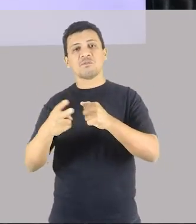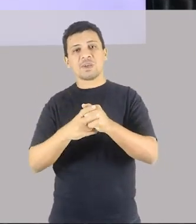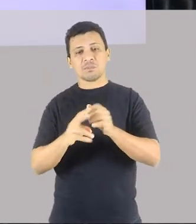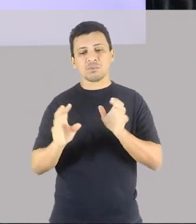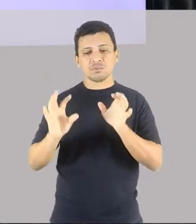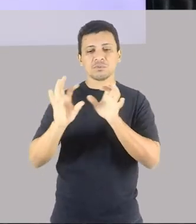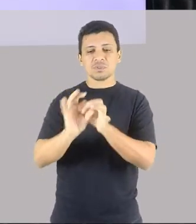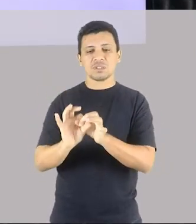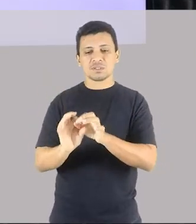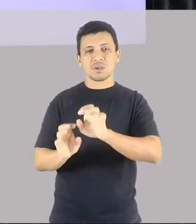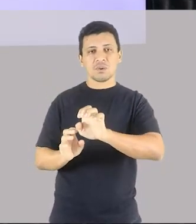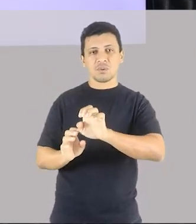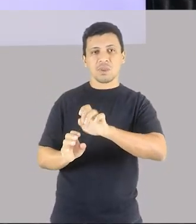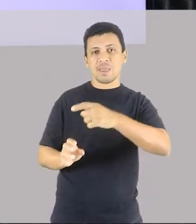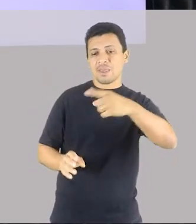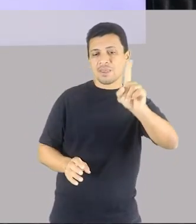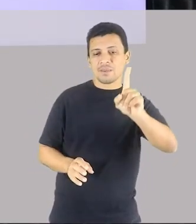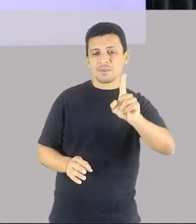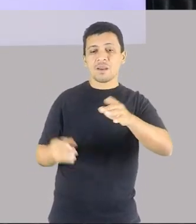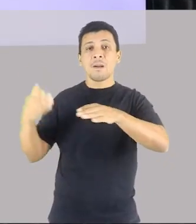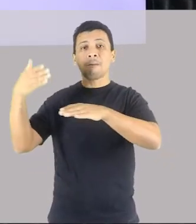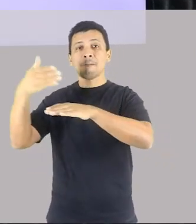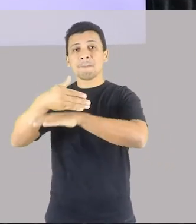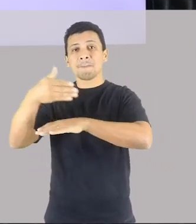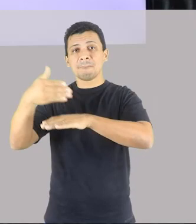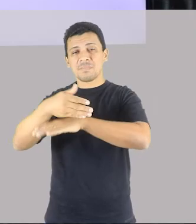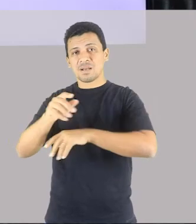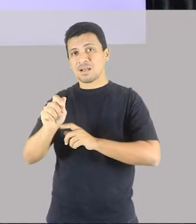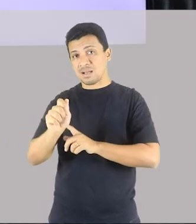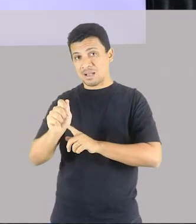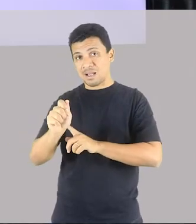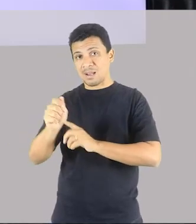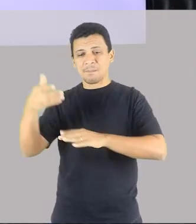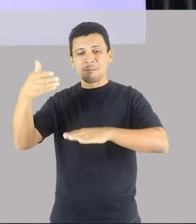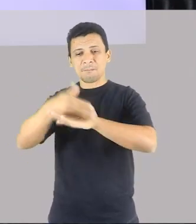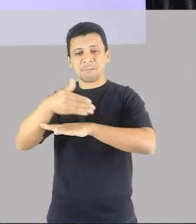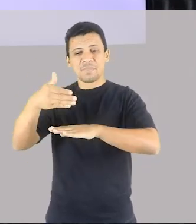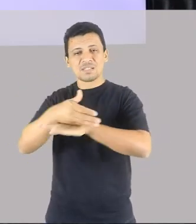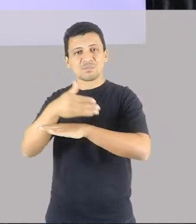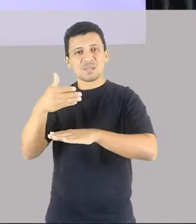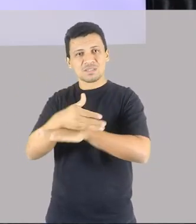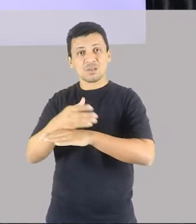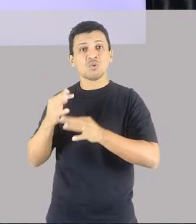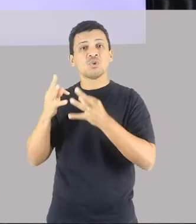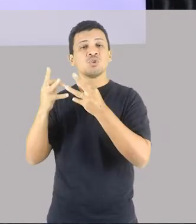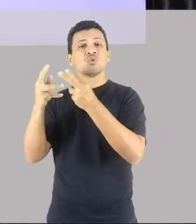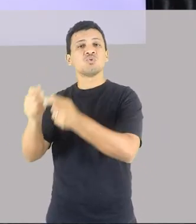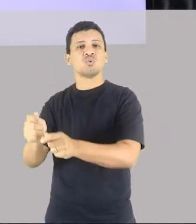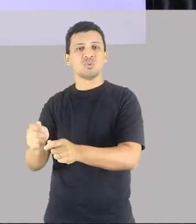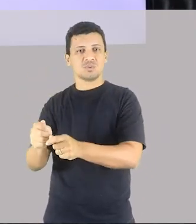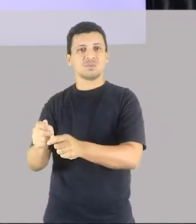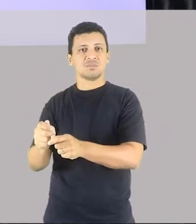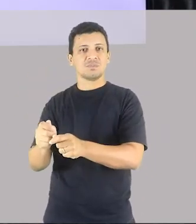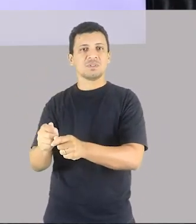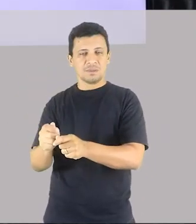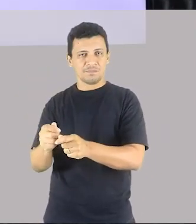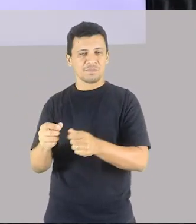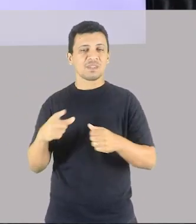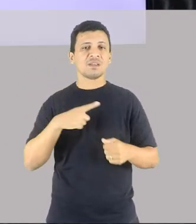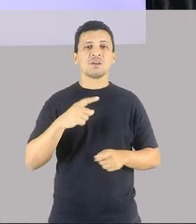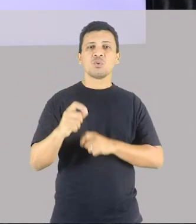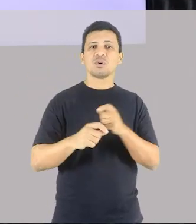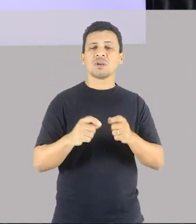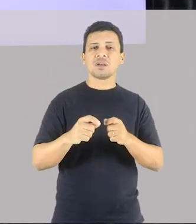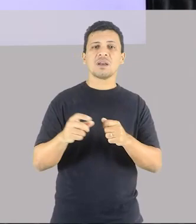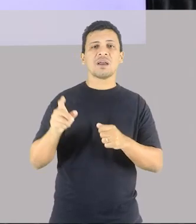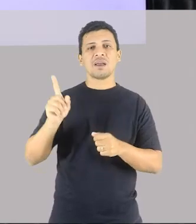A participação de todos só pode ser o quê? Quando você tem essa dupla aí, né? O sujeito e o verbo de ligação, obviamente, o que